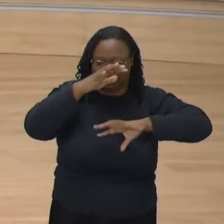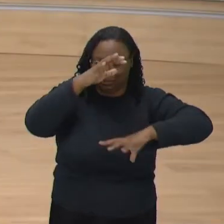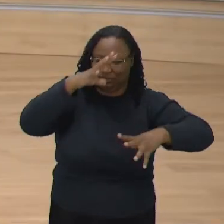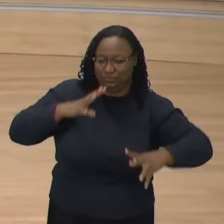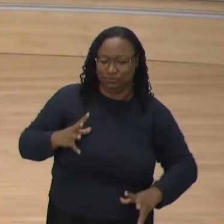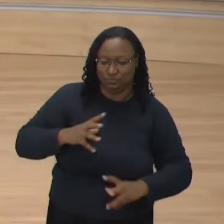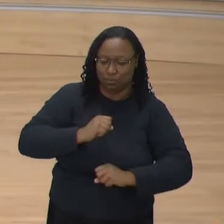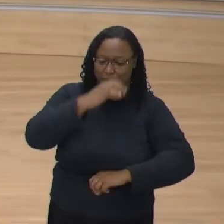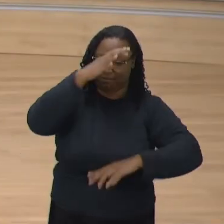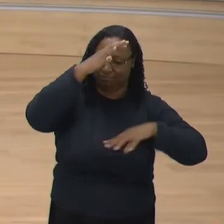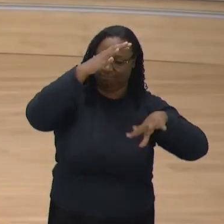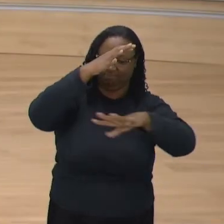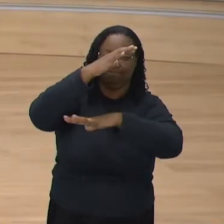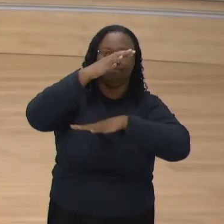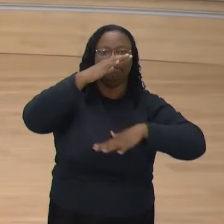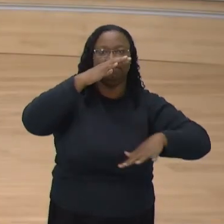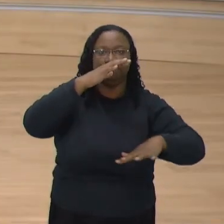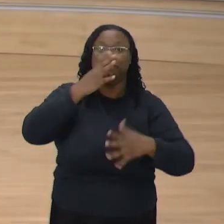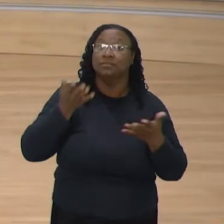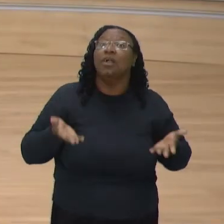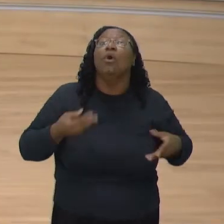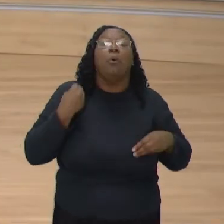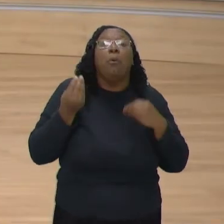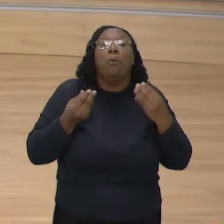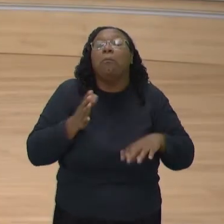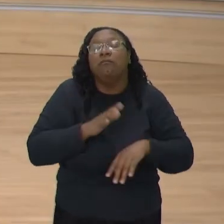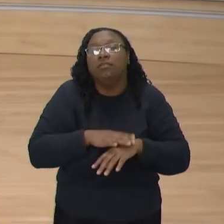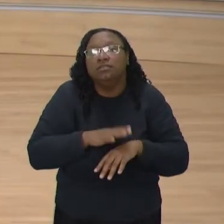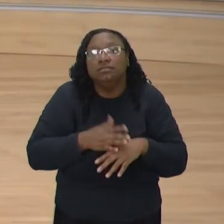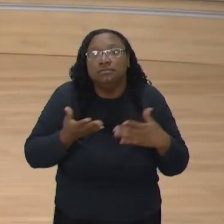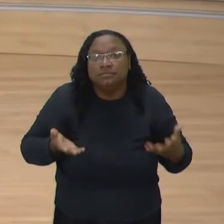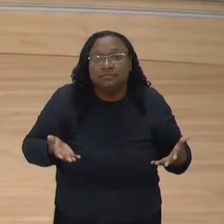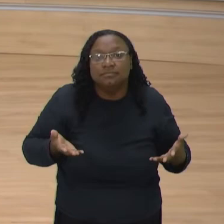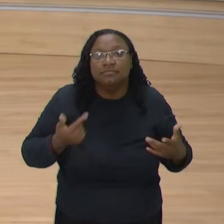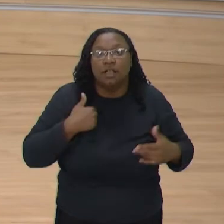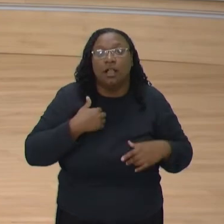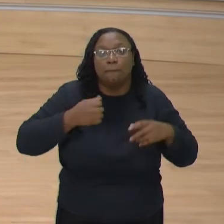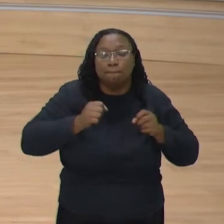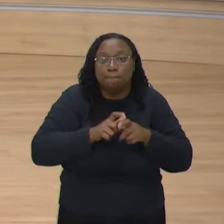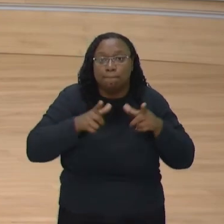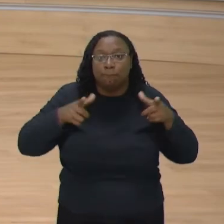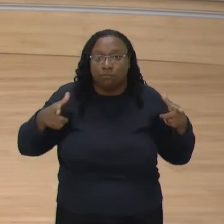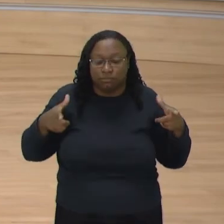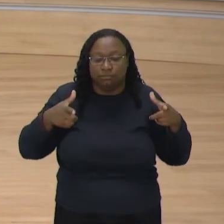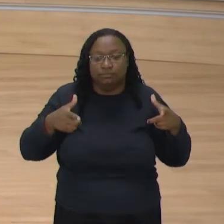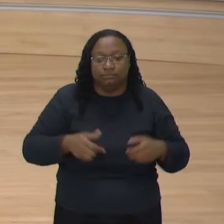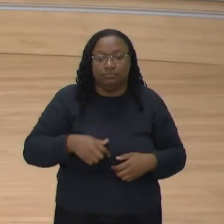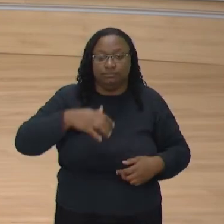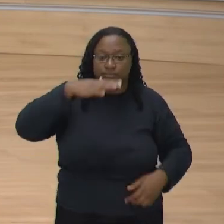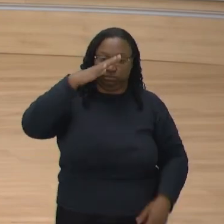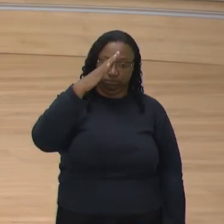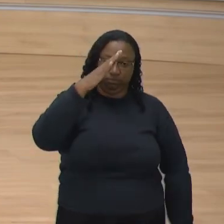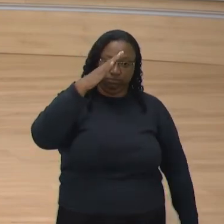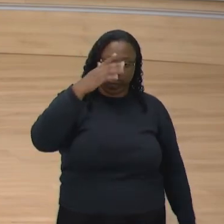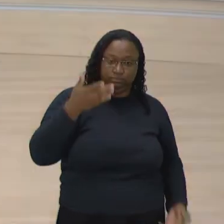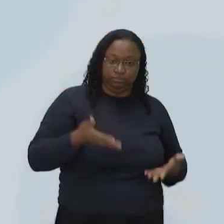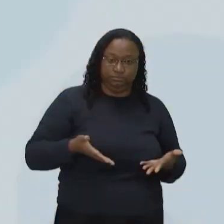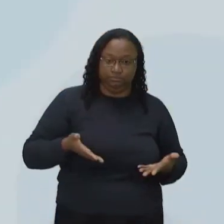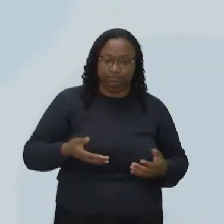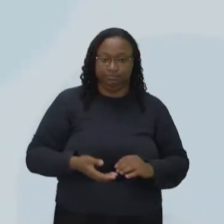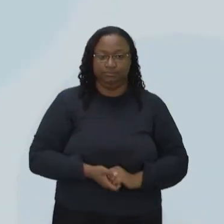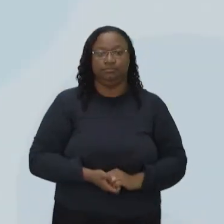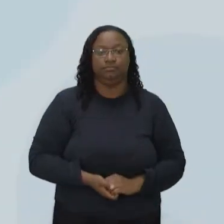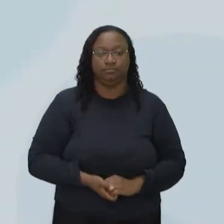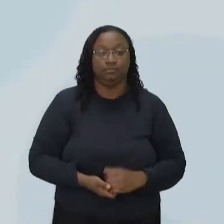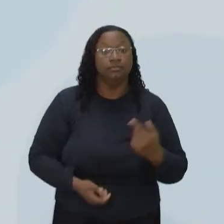É isso mesmo. E aí como é que você vai fazer isso? Bom, eu abri o rótulo, ficou essa figura aqui, ó. Tá bom?